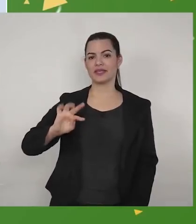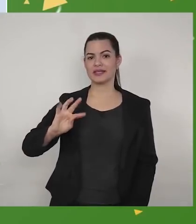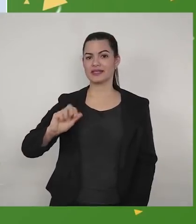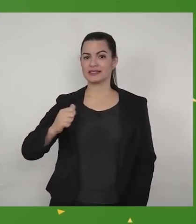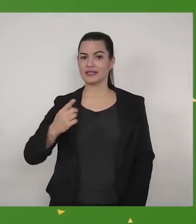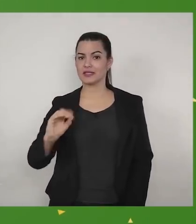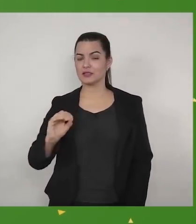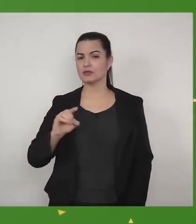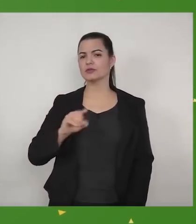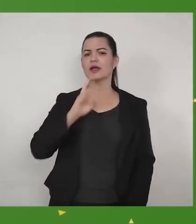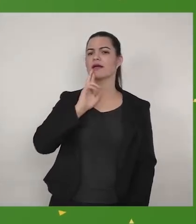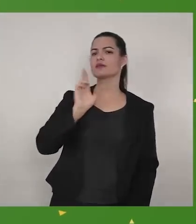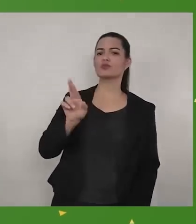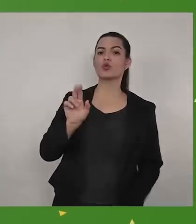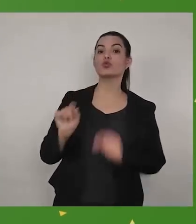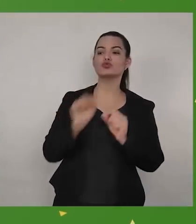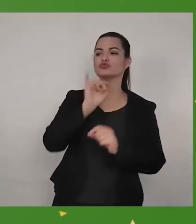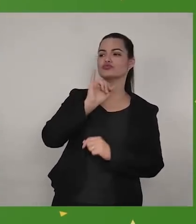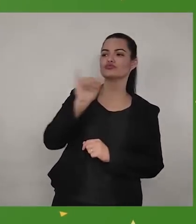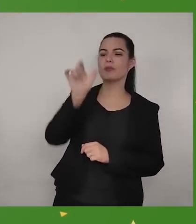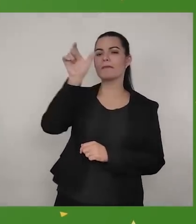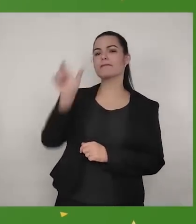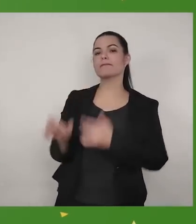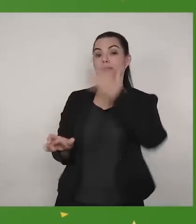você responderia para esse turista?